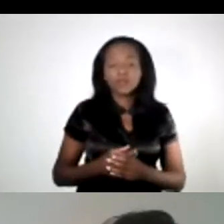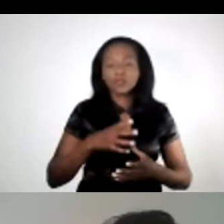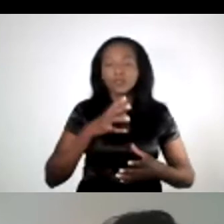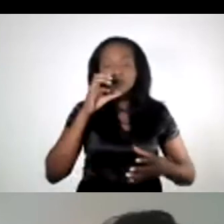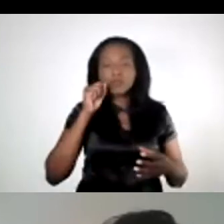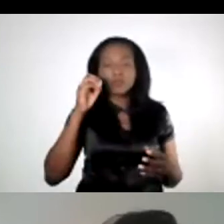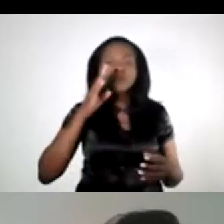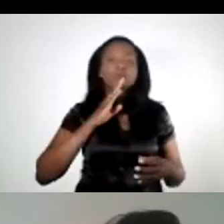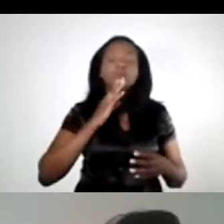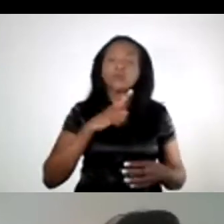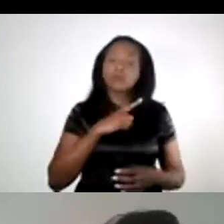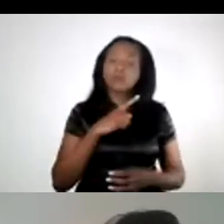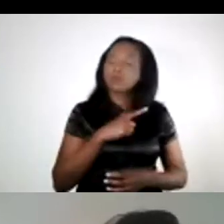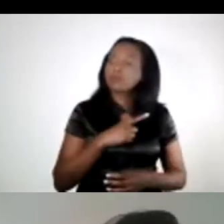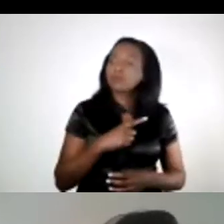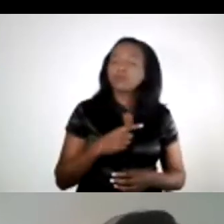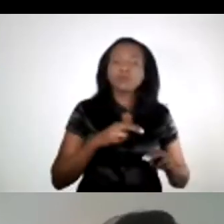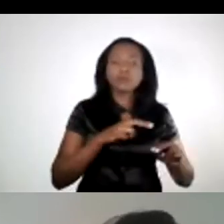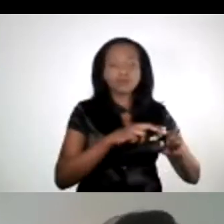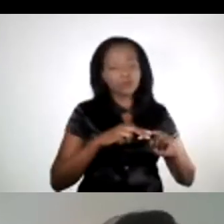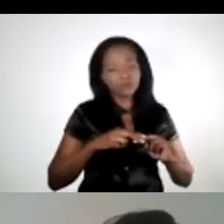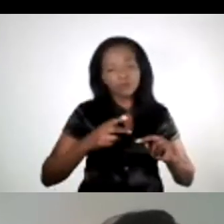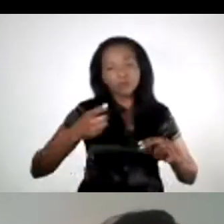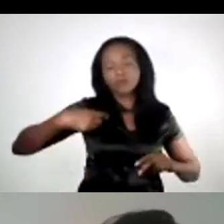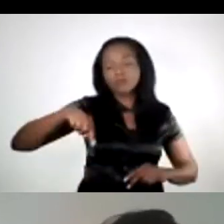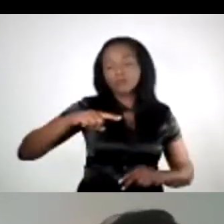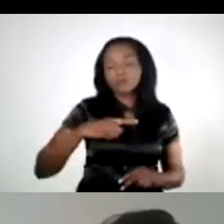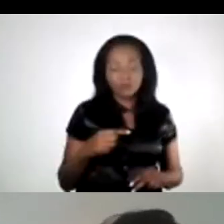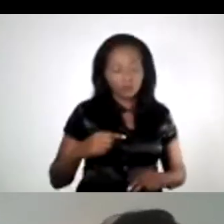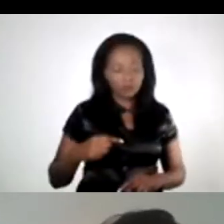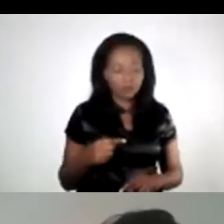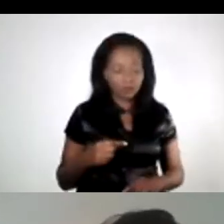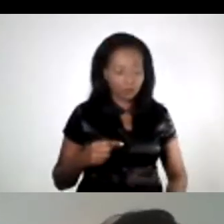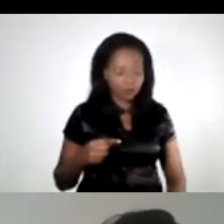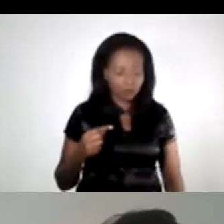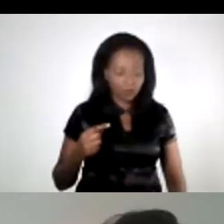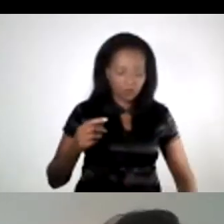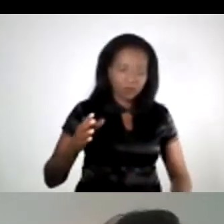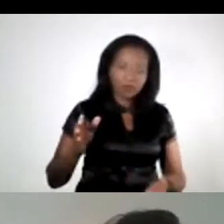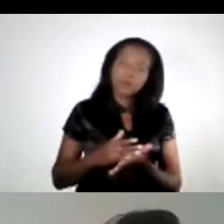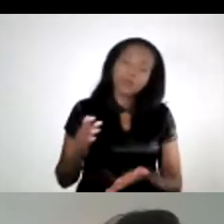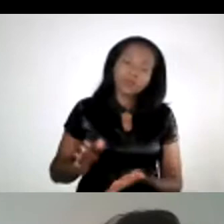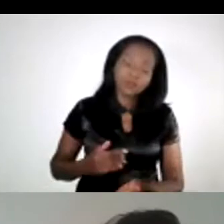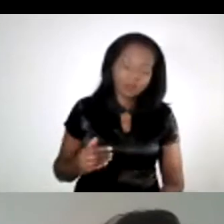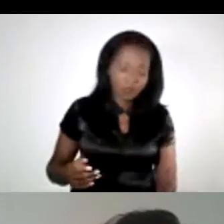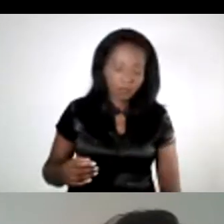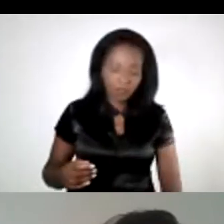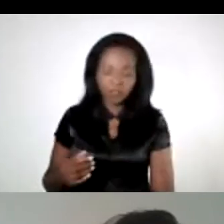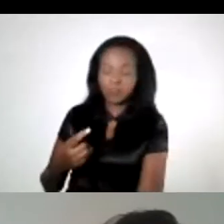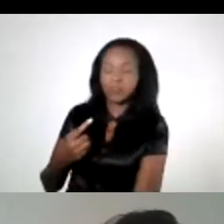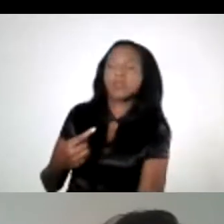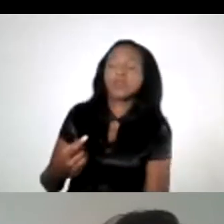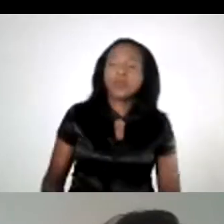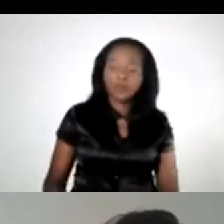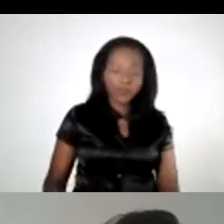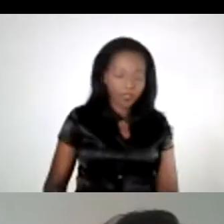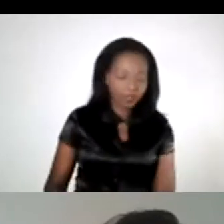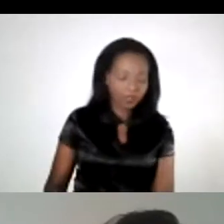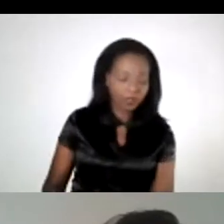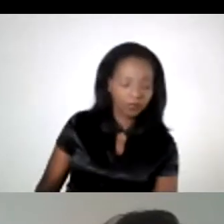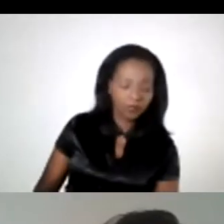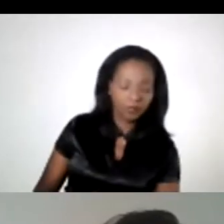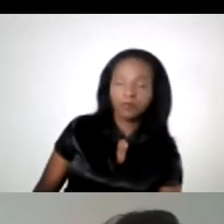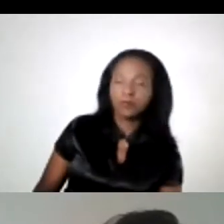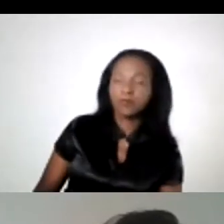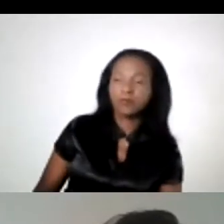aí, então, por conta da gente também, desse livro circular, né, porque também nós entendemos que esse livro,